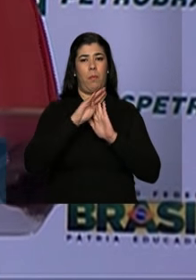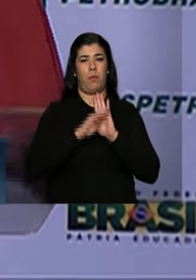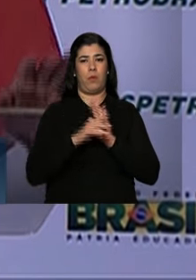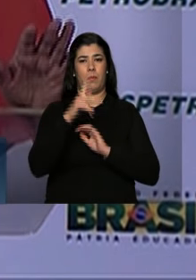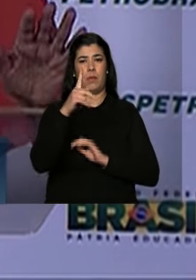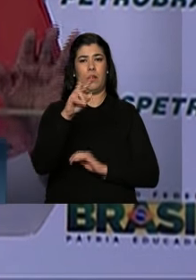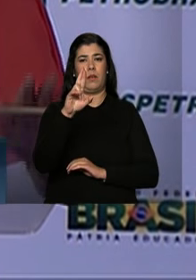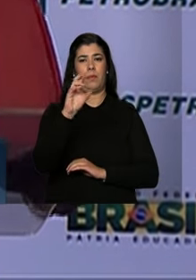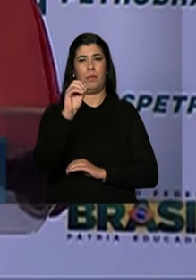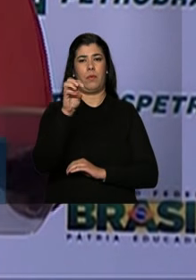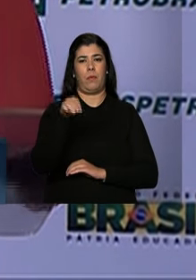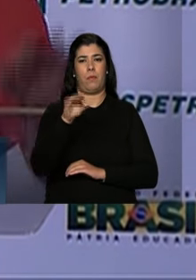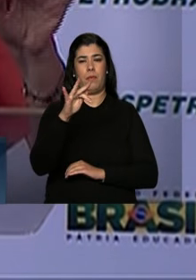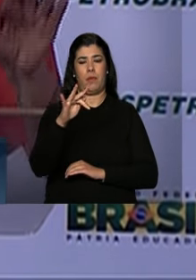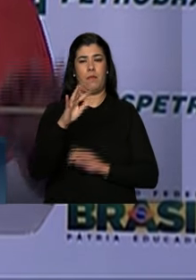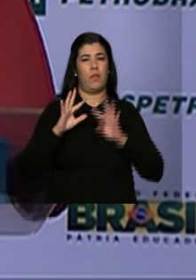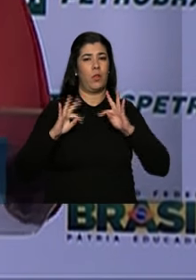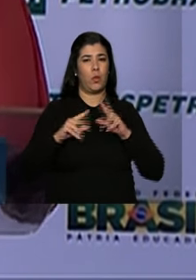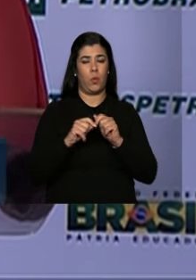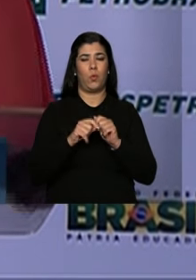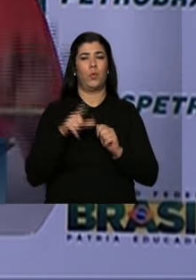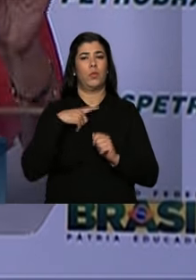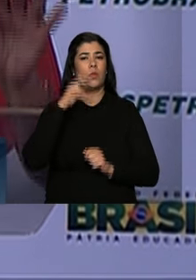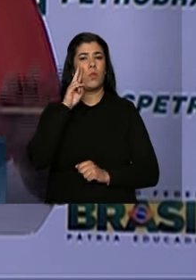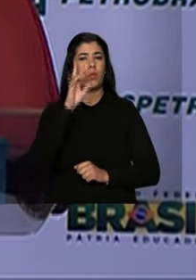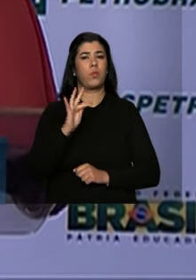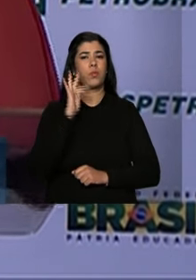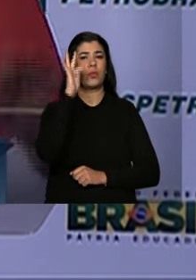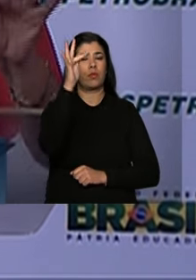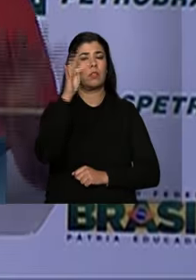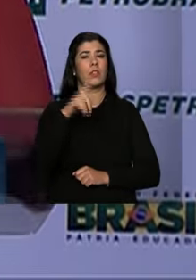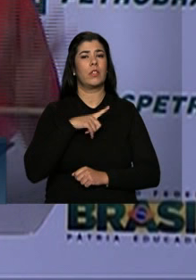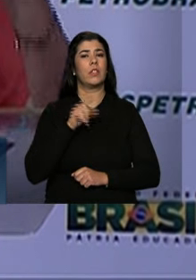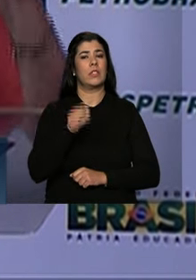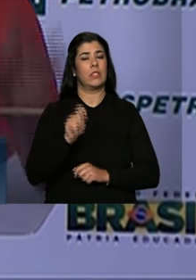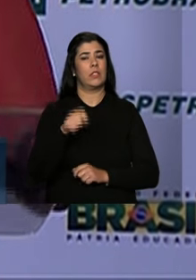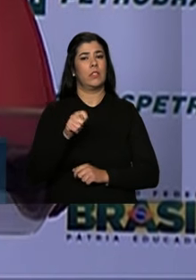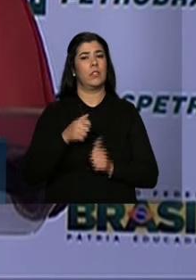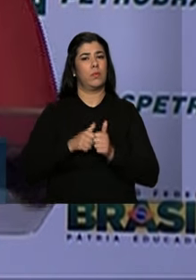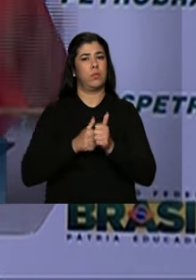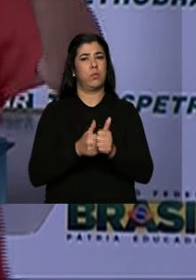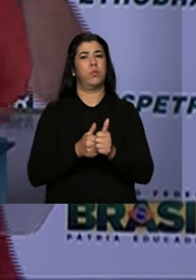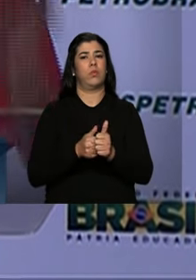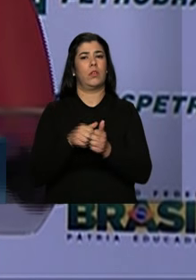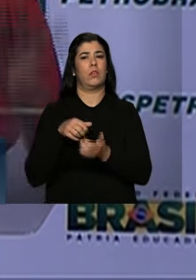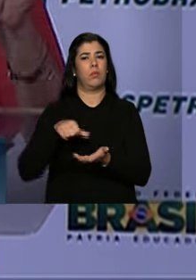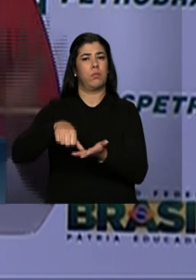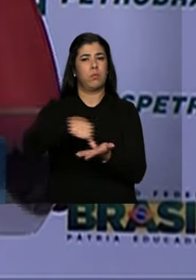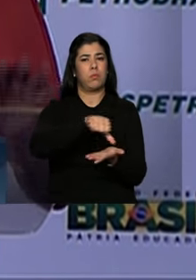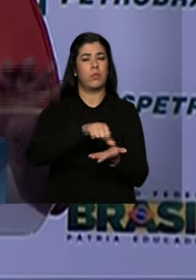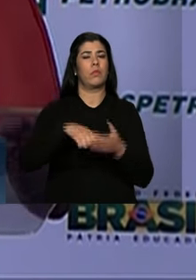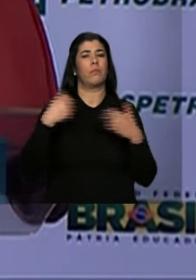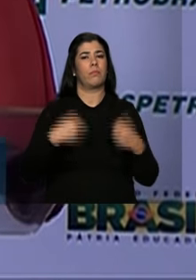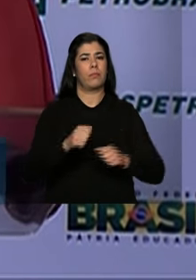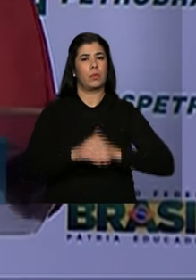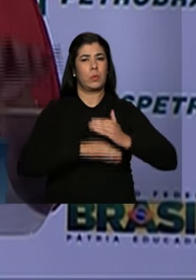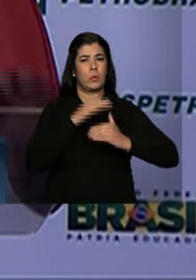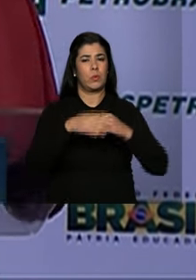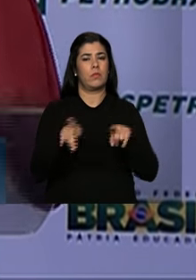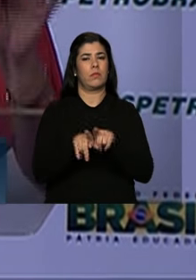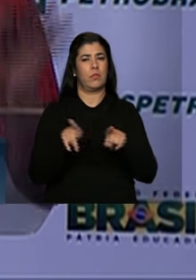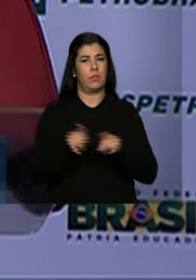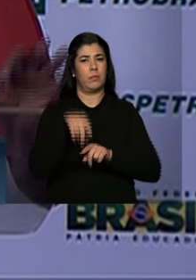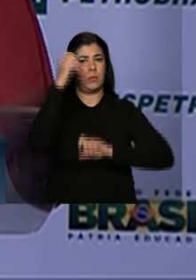eles fazem parte de uma visão de que esse é um segmento que tem de ser desenvolvido,